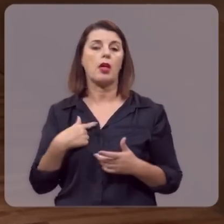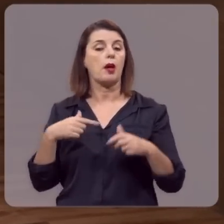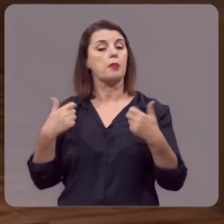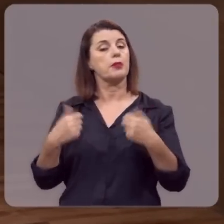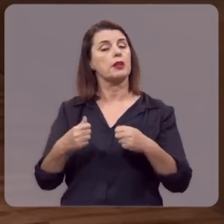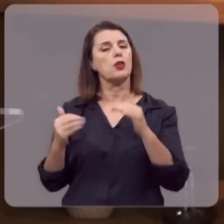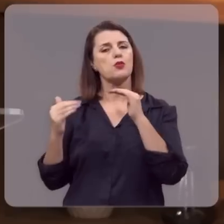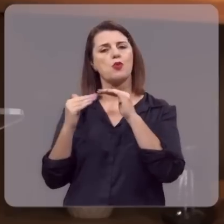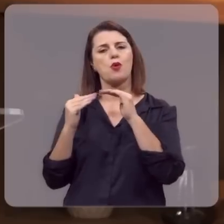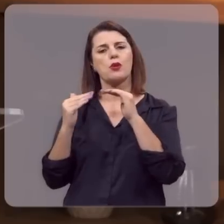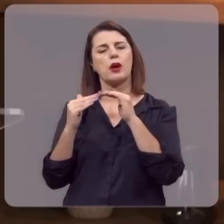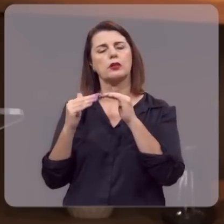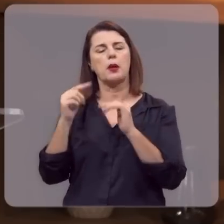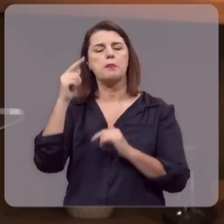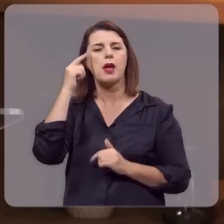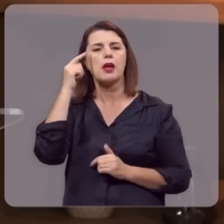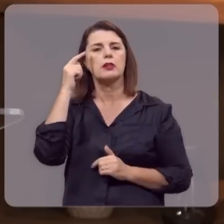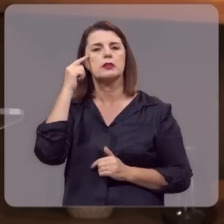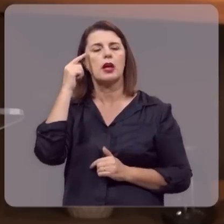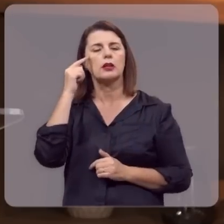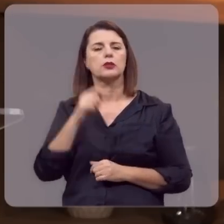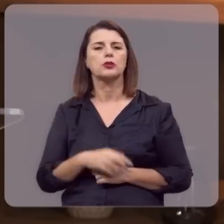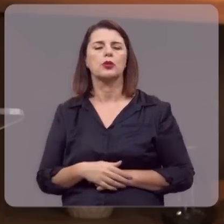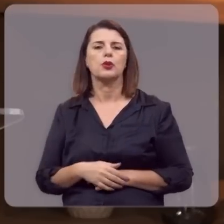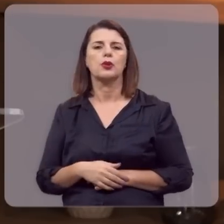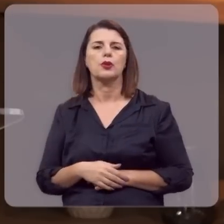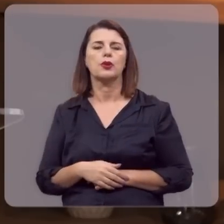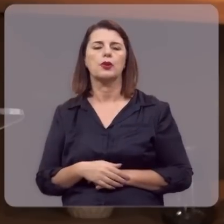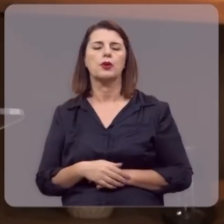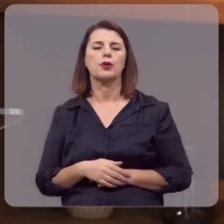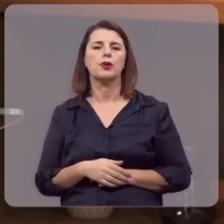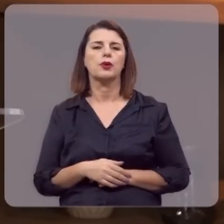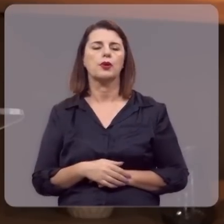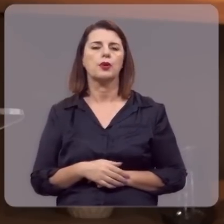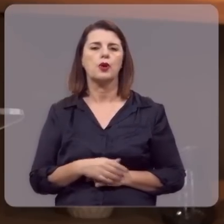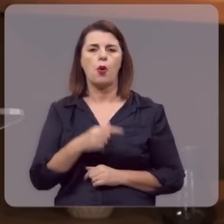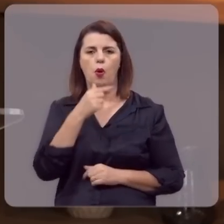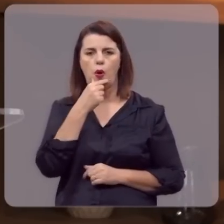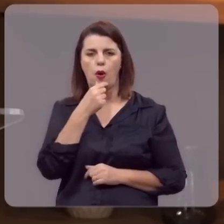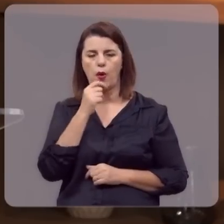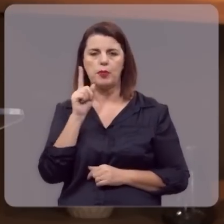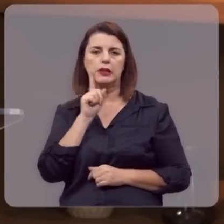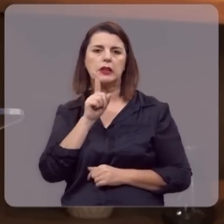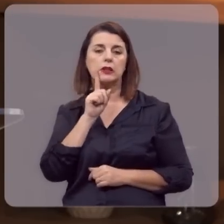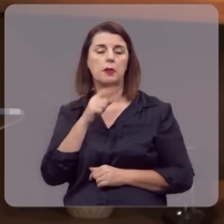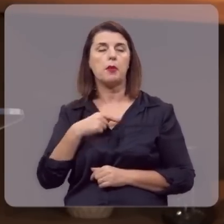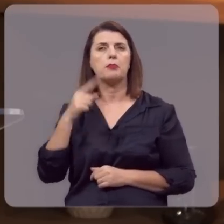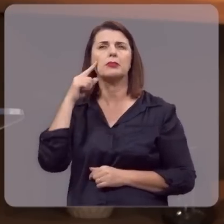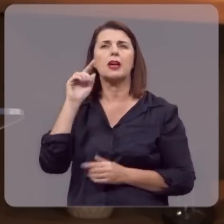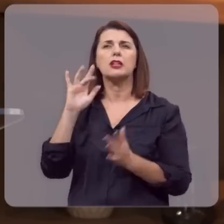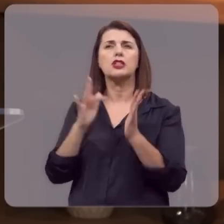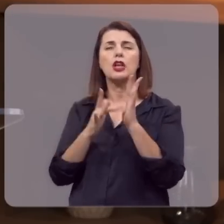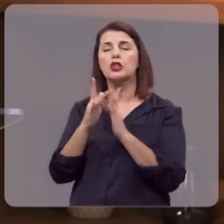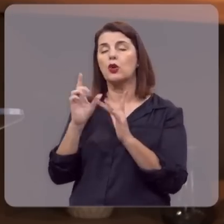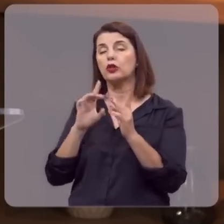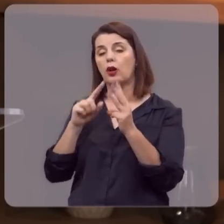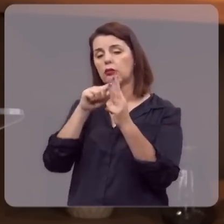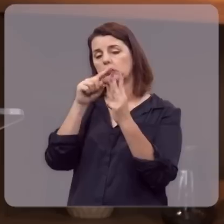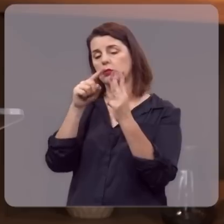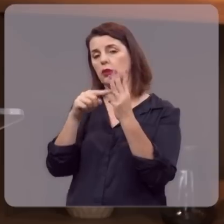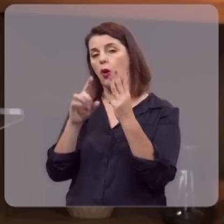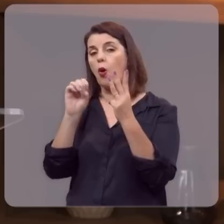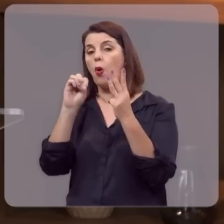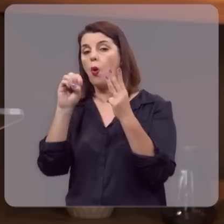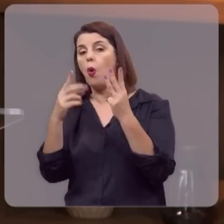preciso concordar com o pensador cristão C.S. Lewis quando disse o seguinte: com respeito a Jesus, eu só tenho 3 opções. Ou ele